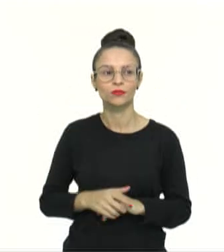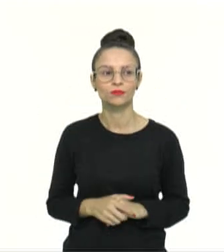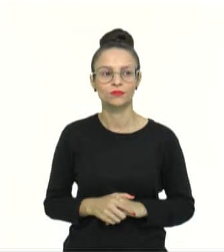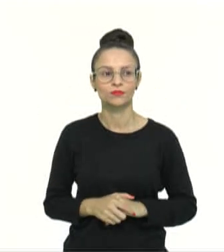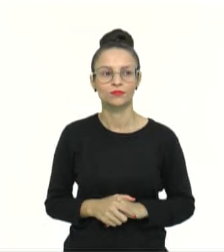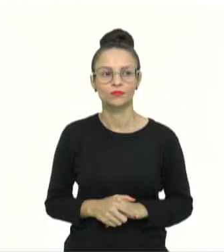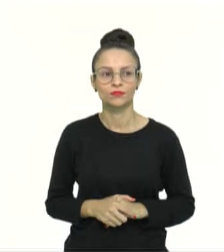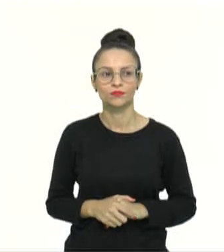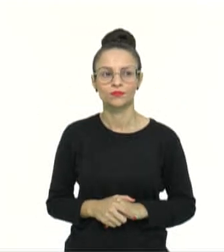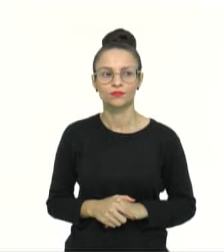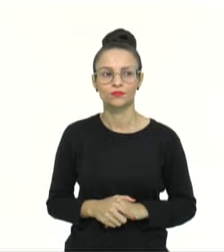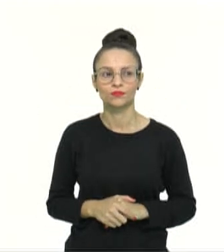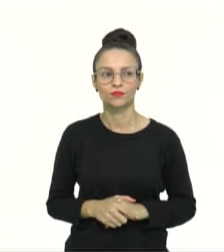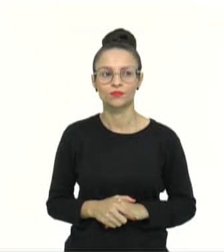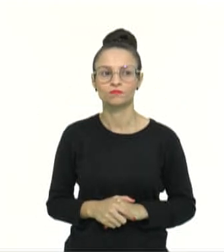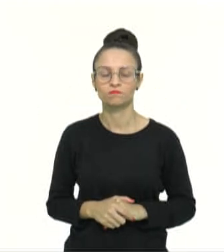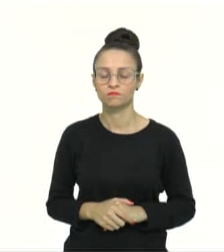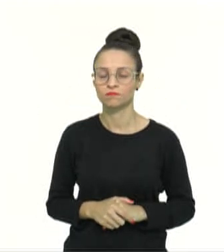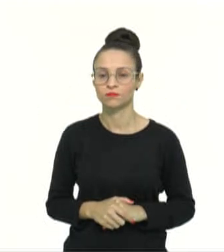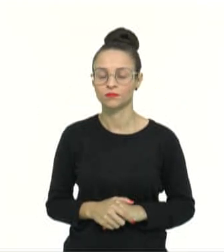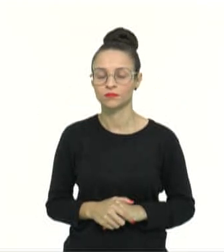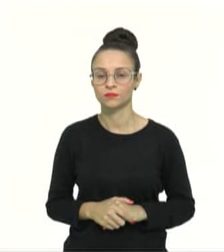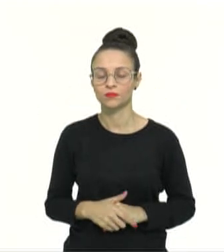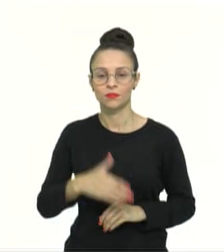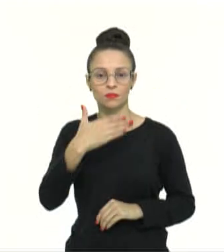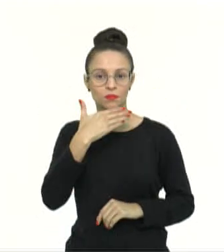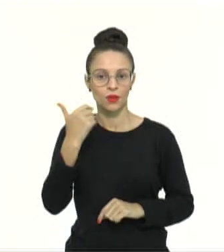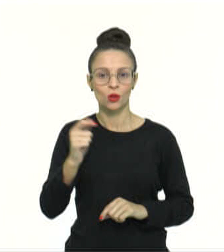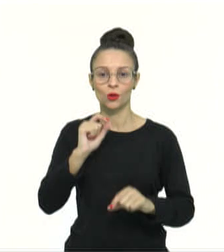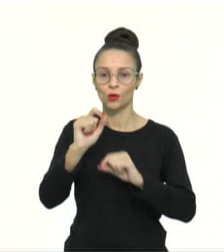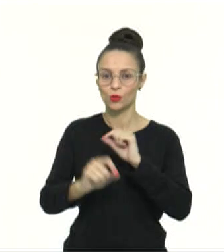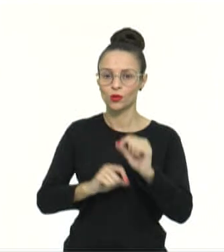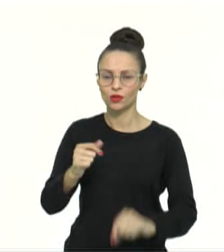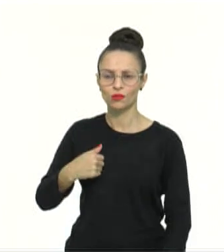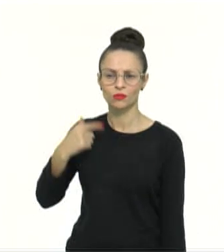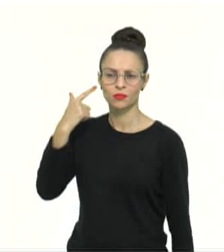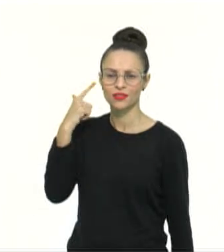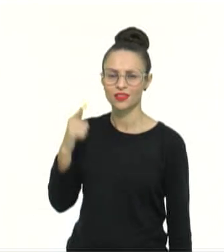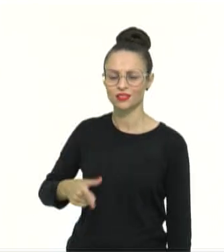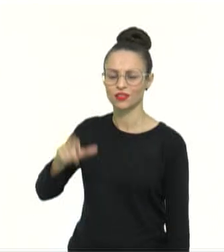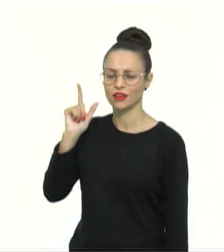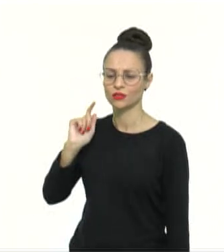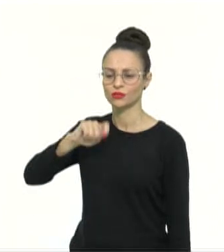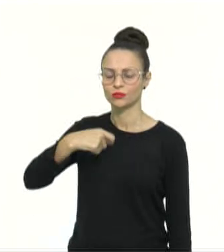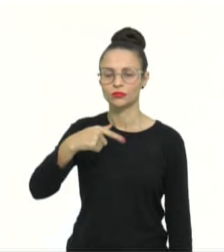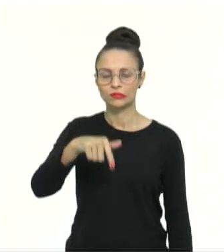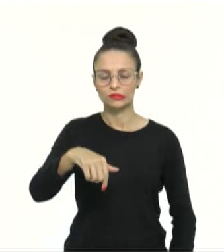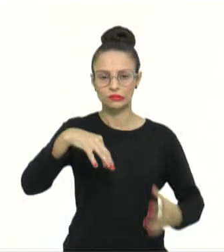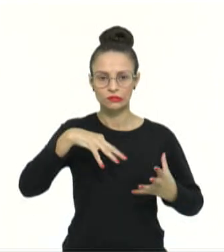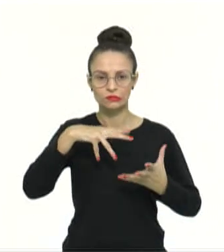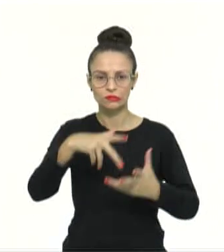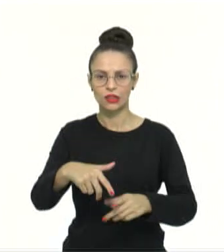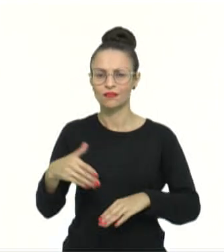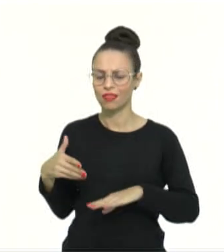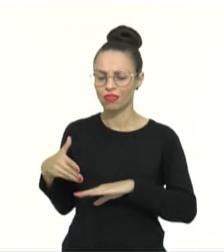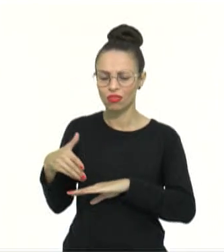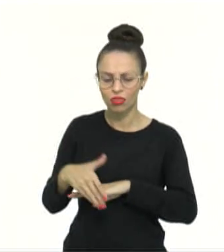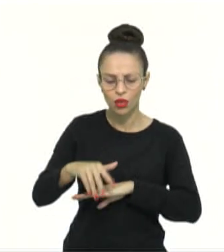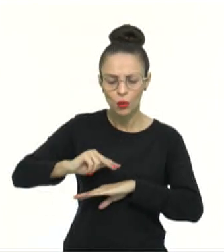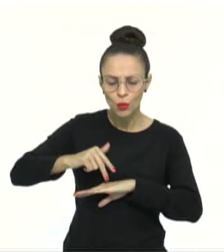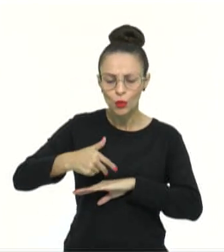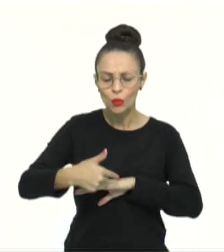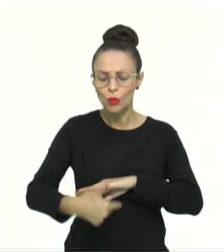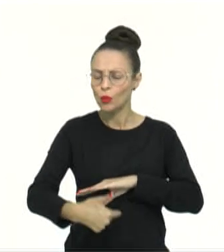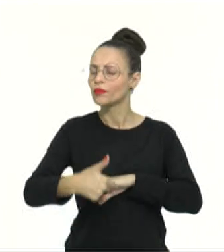O Prometeu diz, né? Melhor fora que me precipitassem sob a terra, nos abismos impenetráveis do